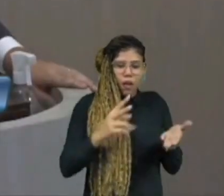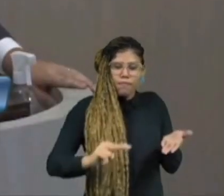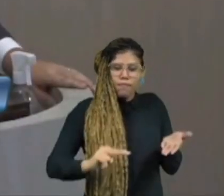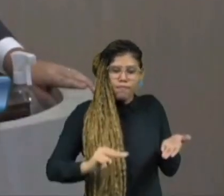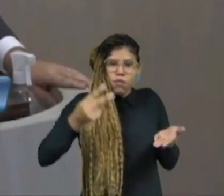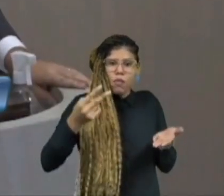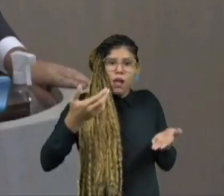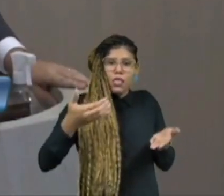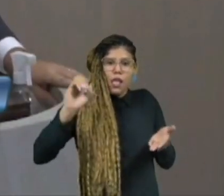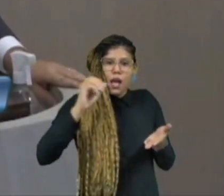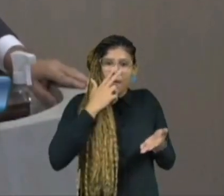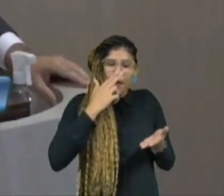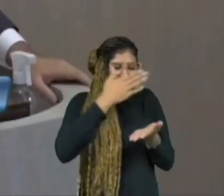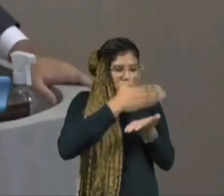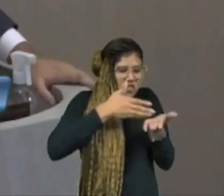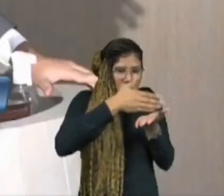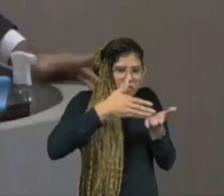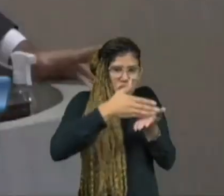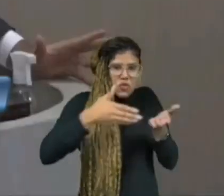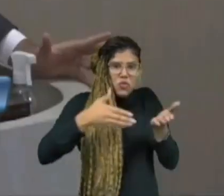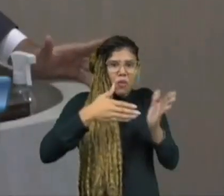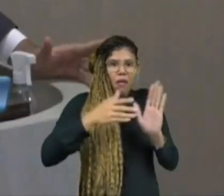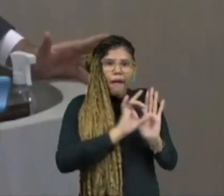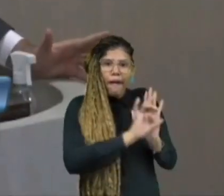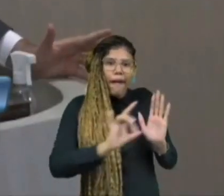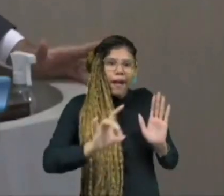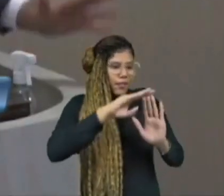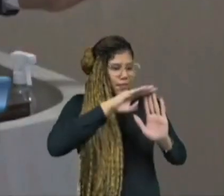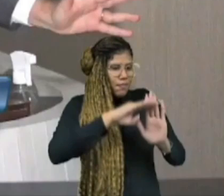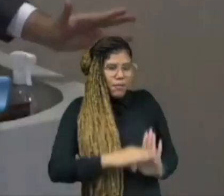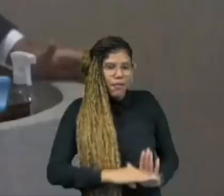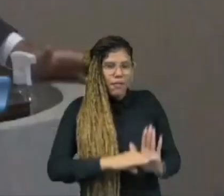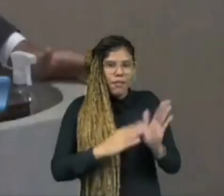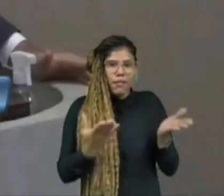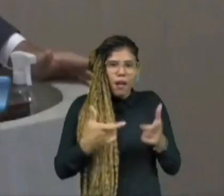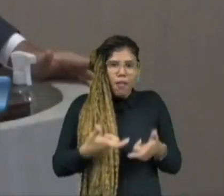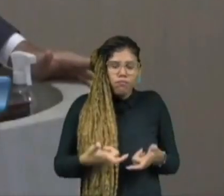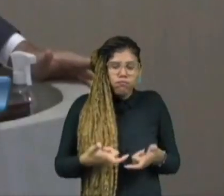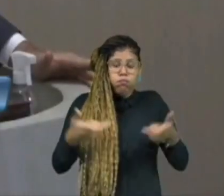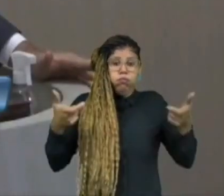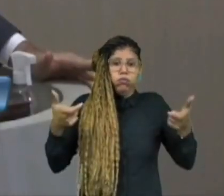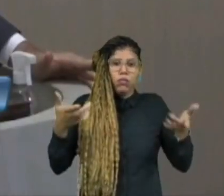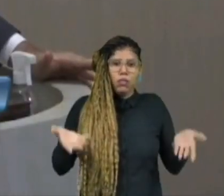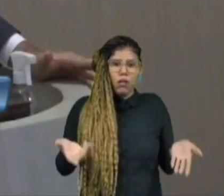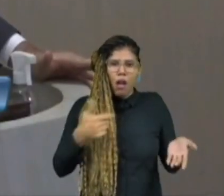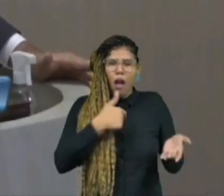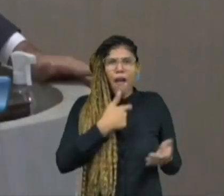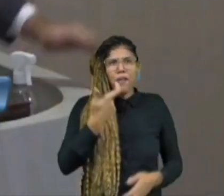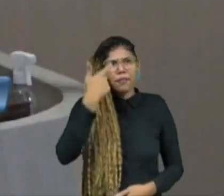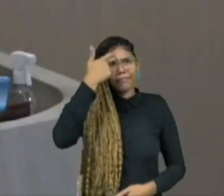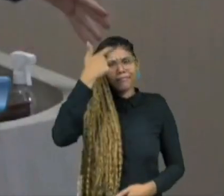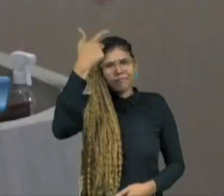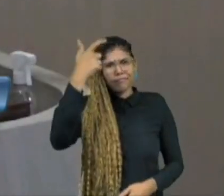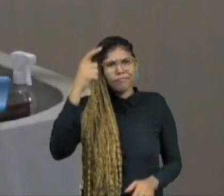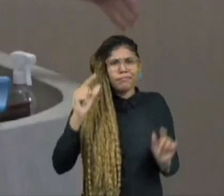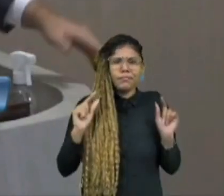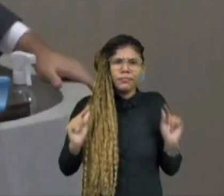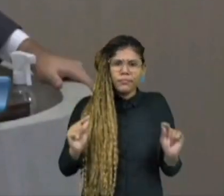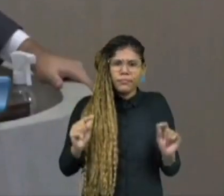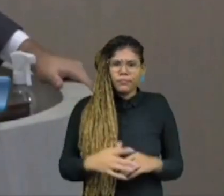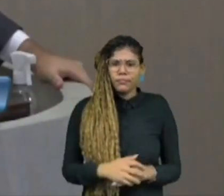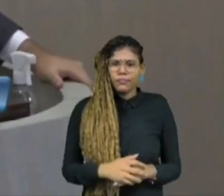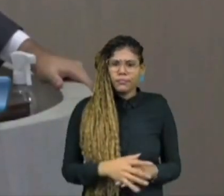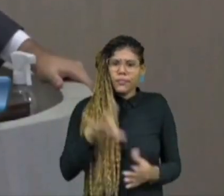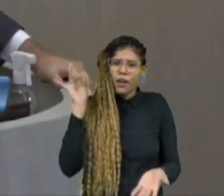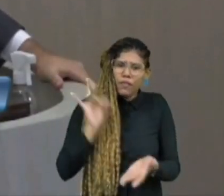estamos votando nessa mensagem. E é impossível que não passe pela minha cabeça o que na verdade está por